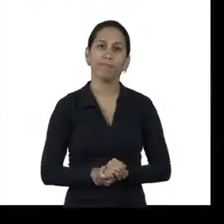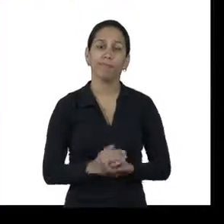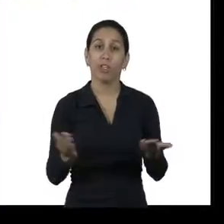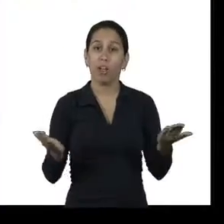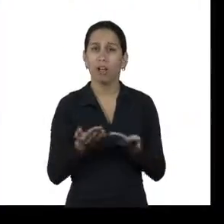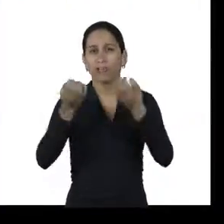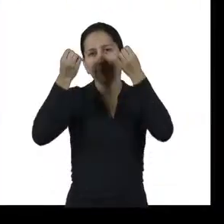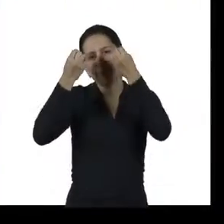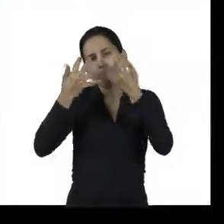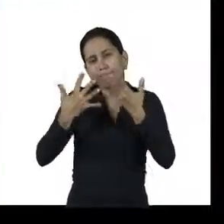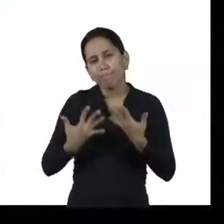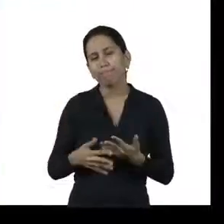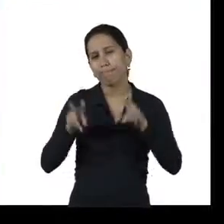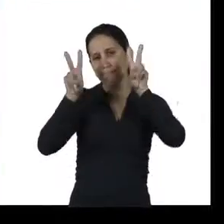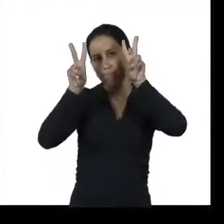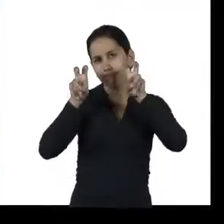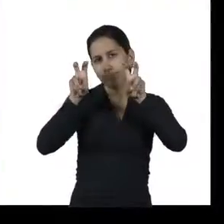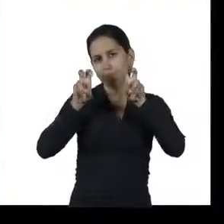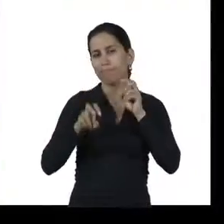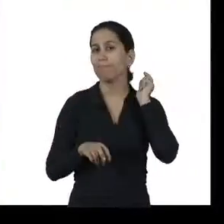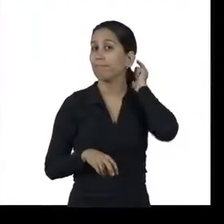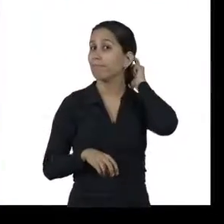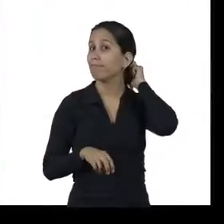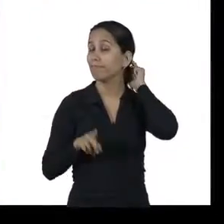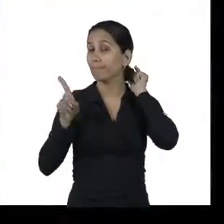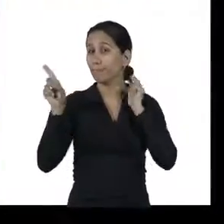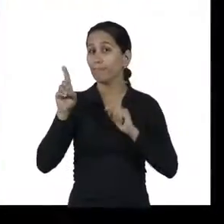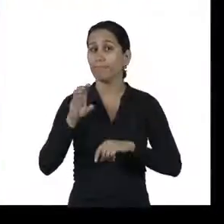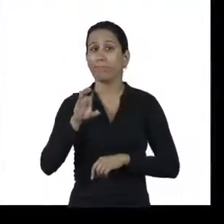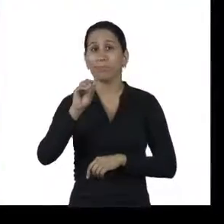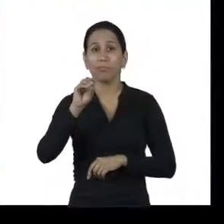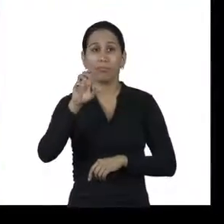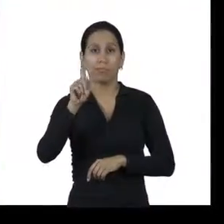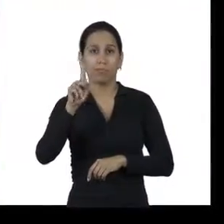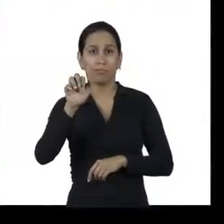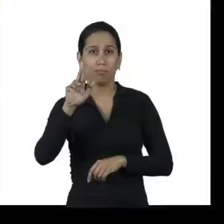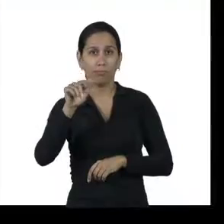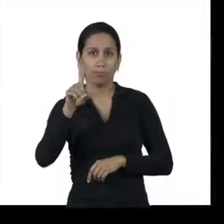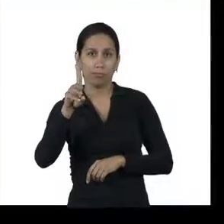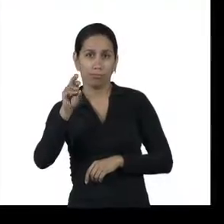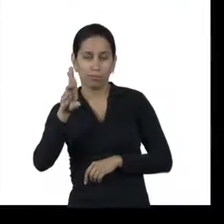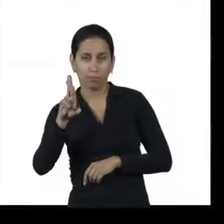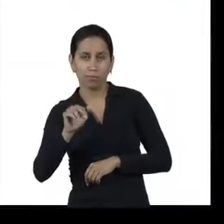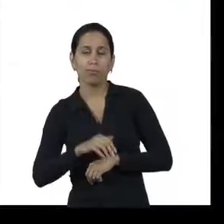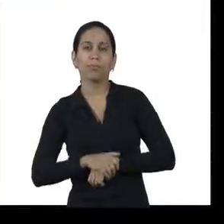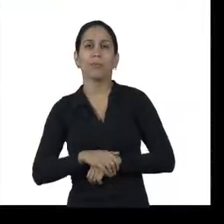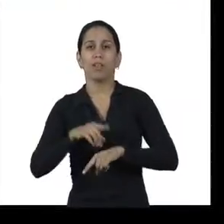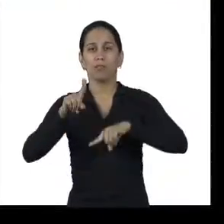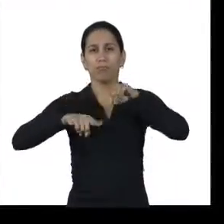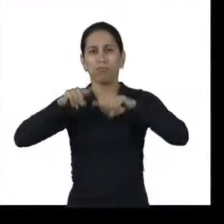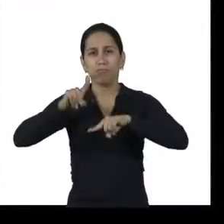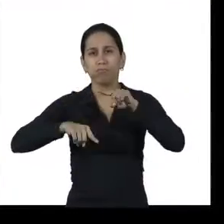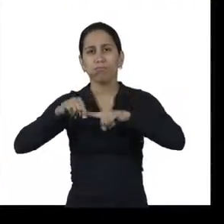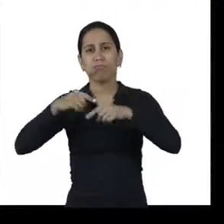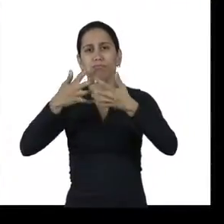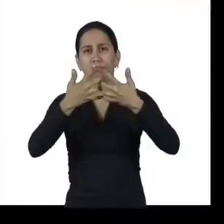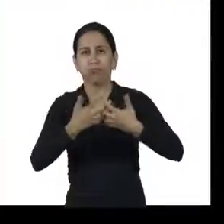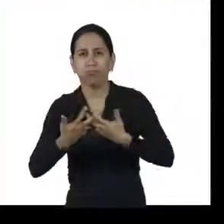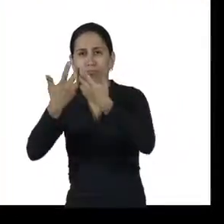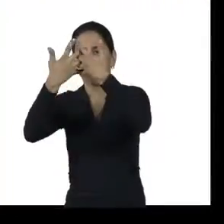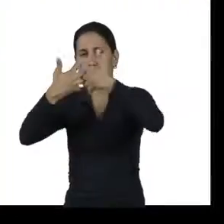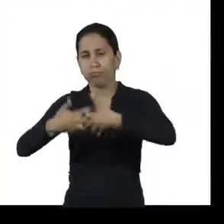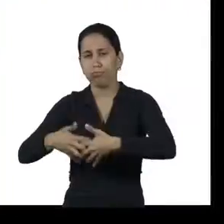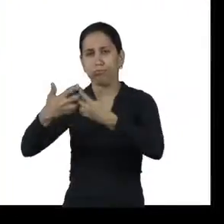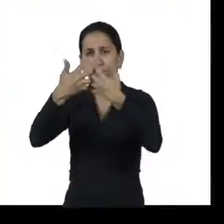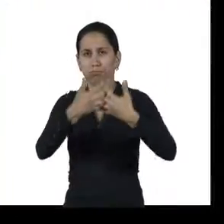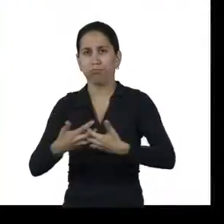falar um pouco mais sobre esse assunto é o José Bonifácio, que é operador de equipamentos. Bonifácio, quais recomendações você pode passar para a gente?